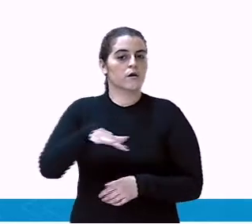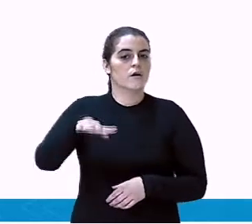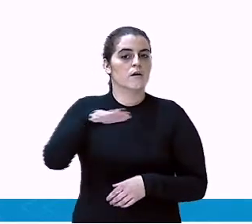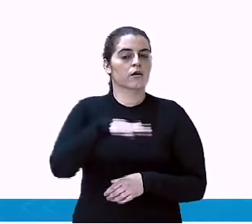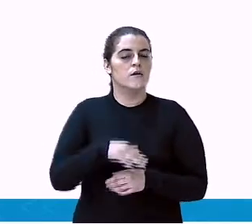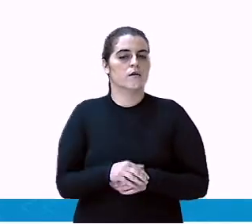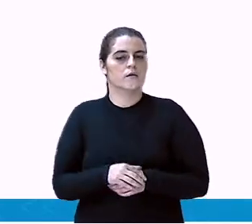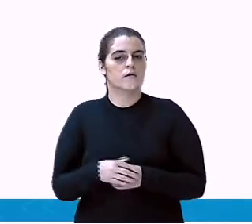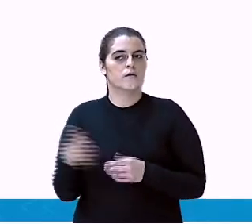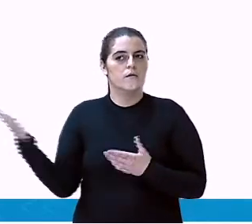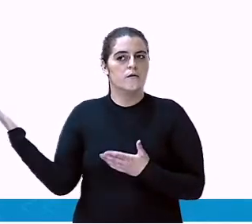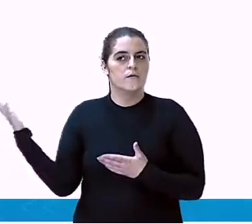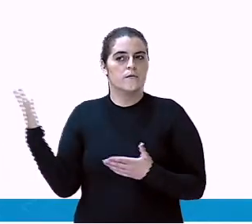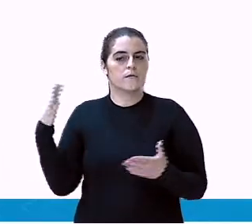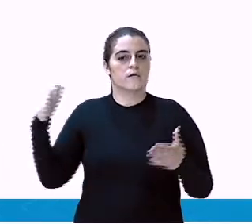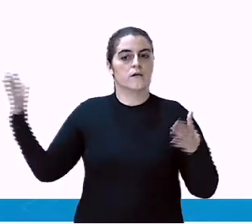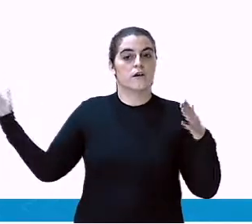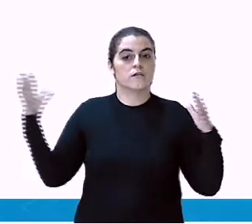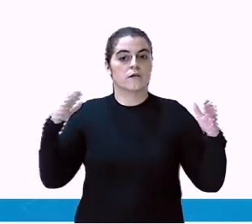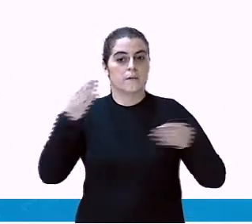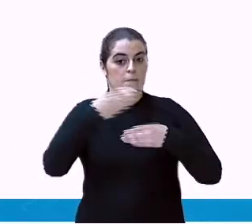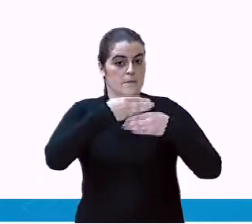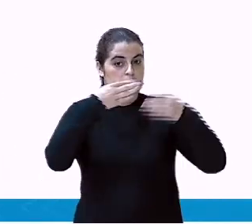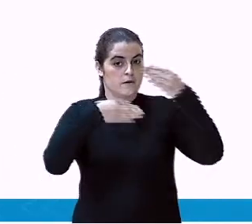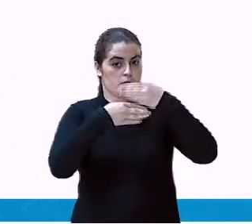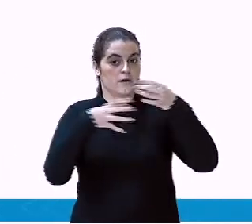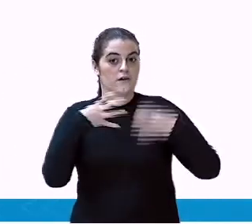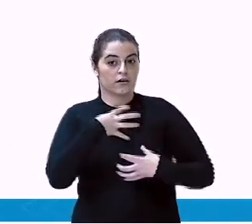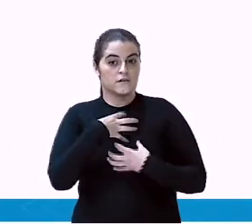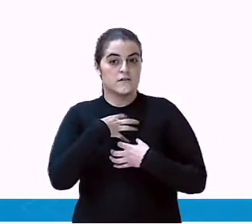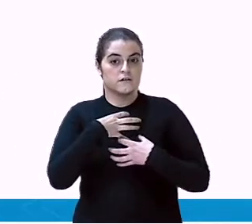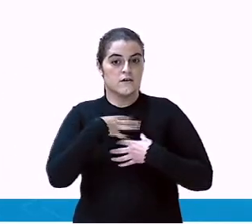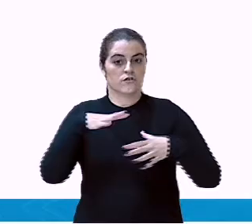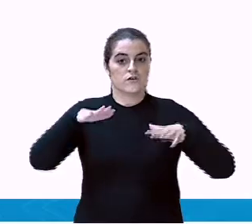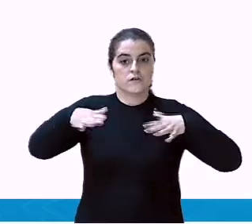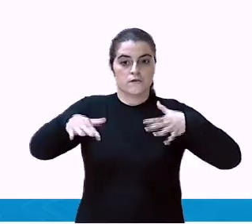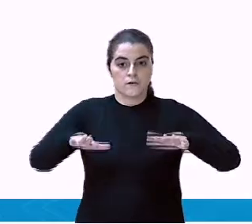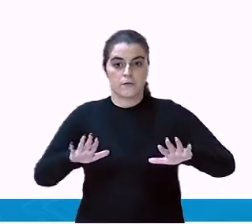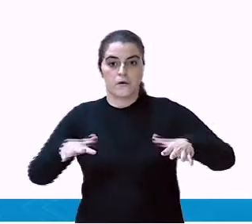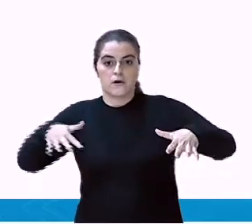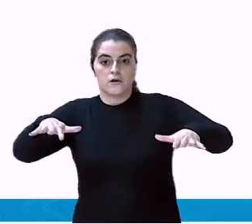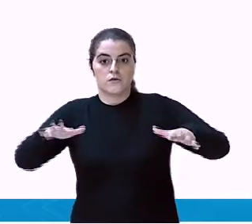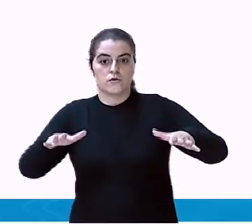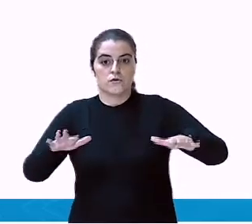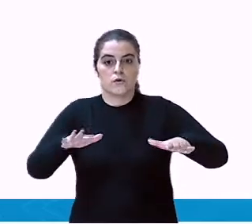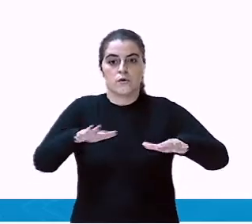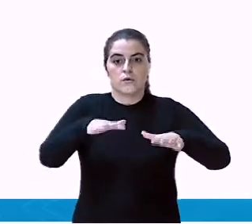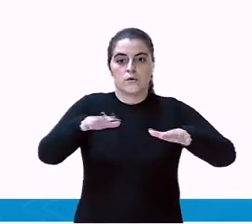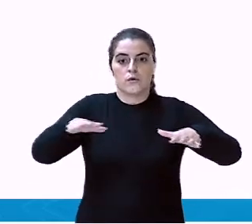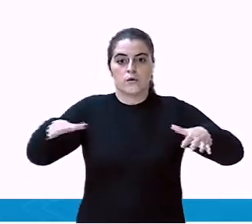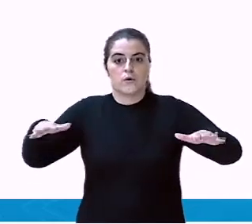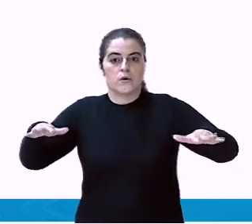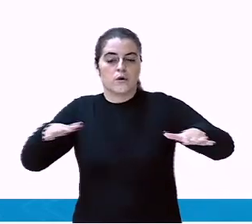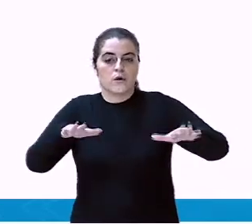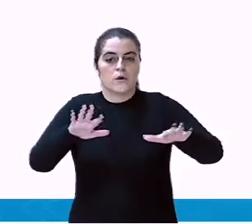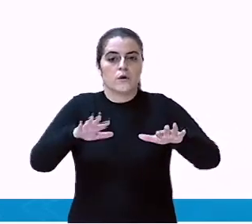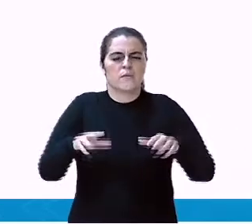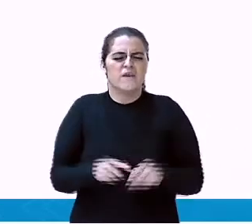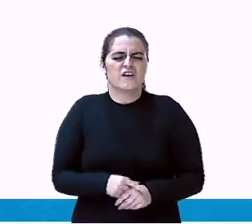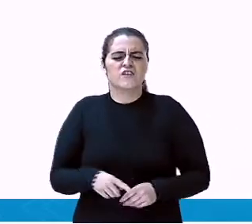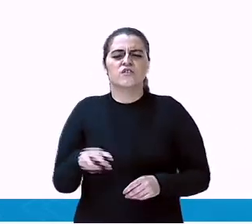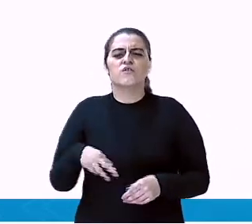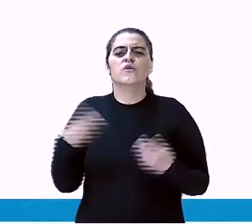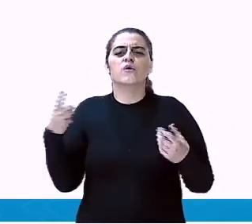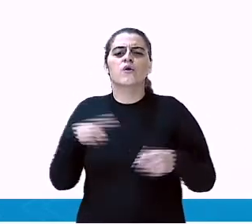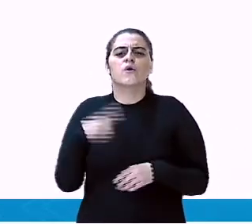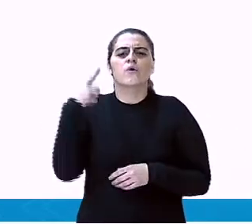som reflete nas paredes daquele lugar. Então, o som, ele fica ali. Mas se o som for muito